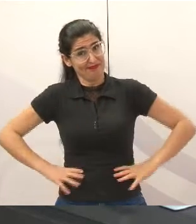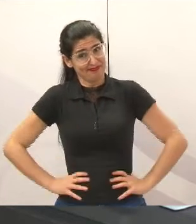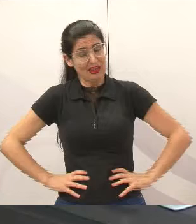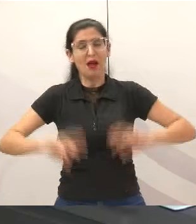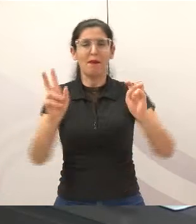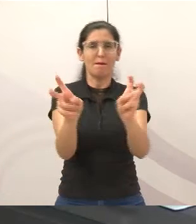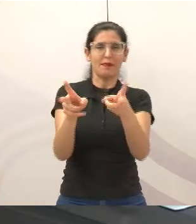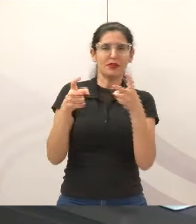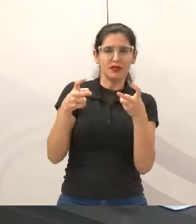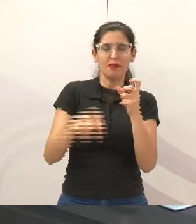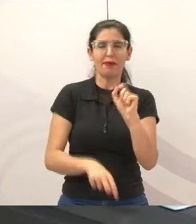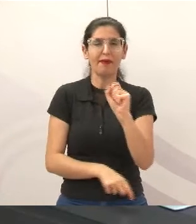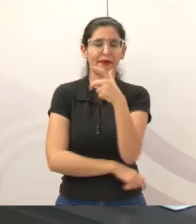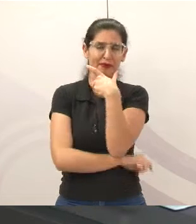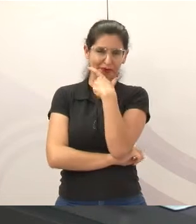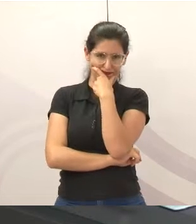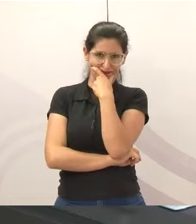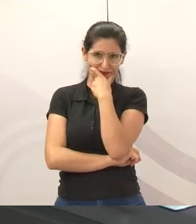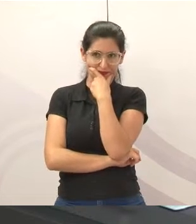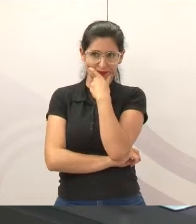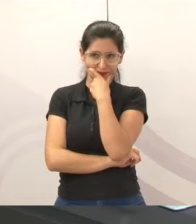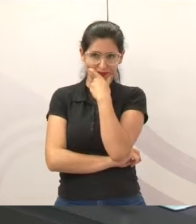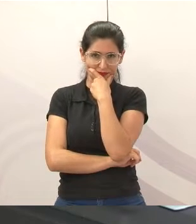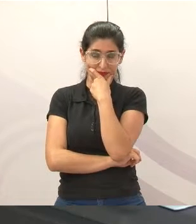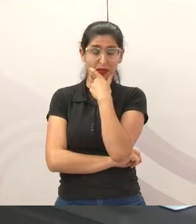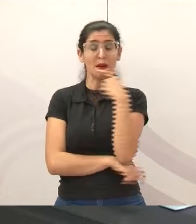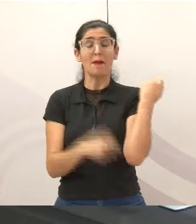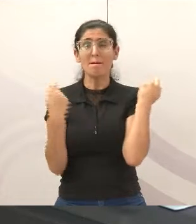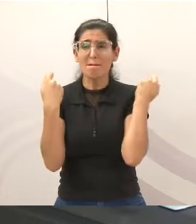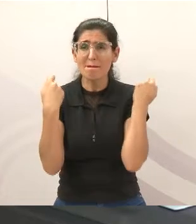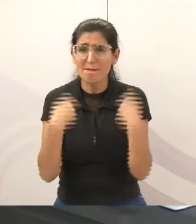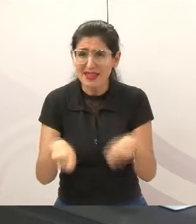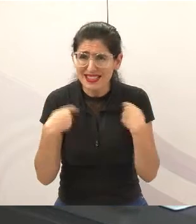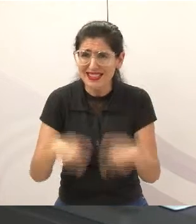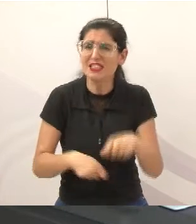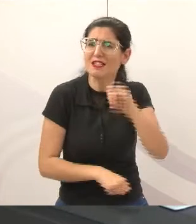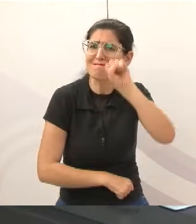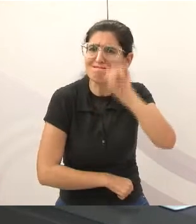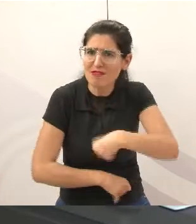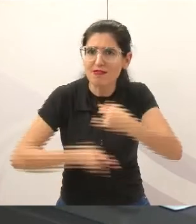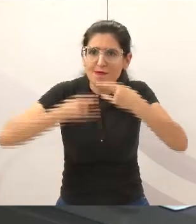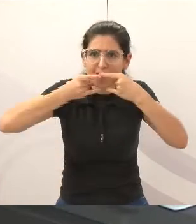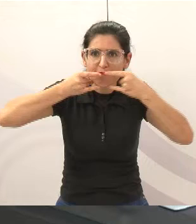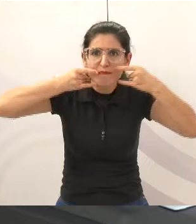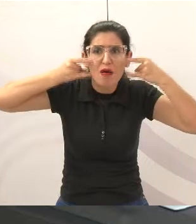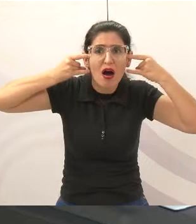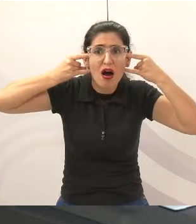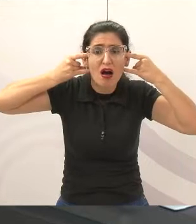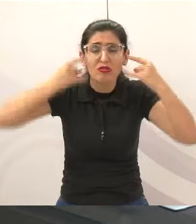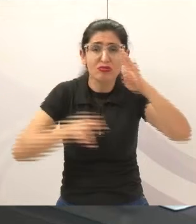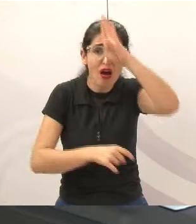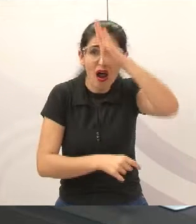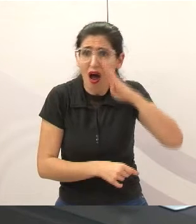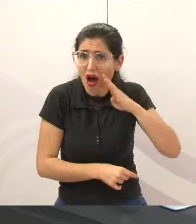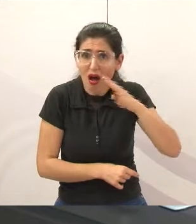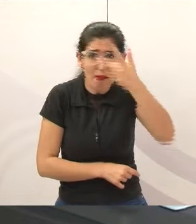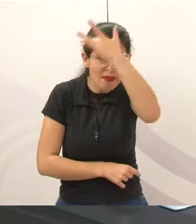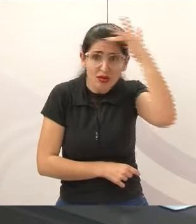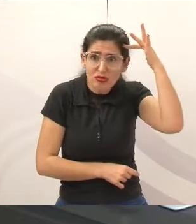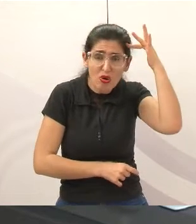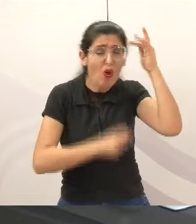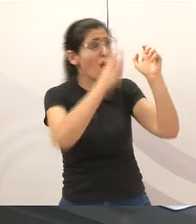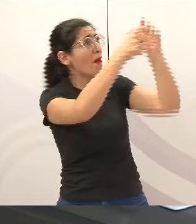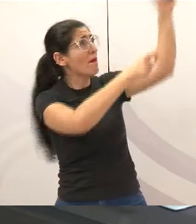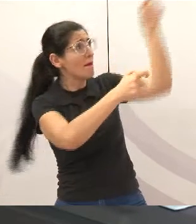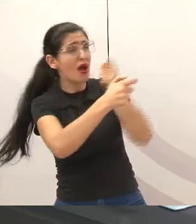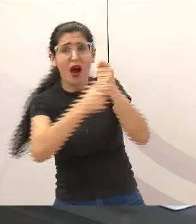momento, certo, poderia sim ter máscara à vontade para os munícipes e, inclusive, também, não